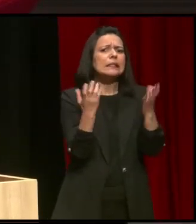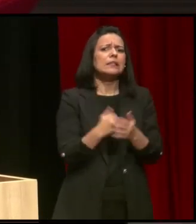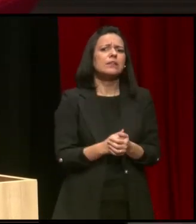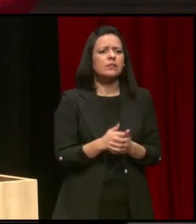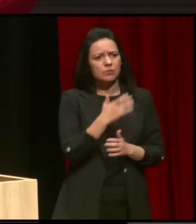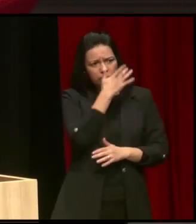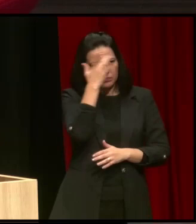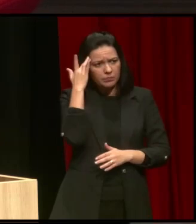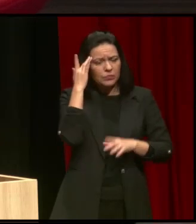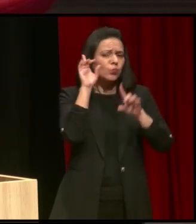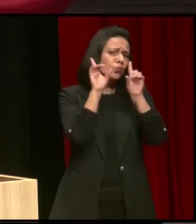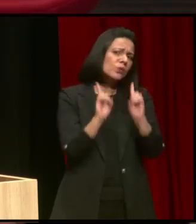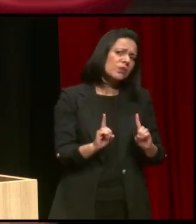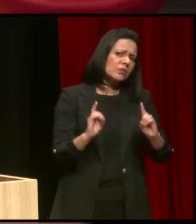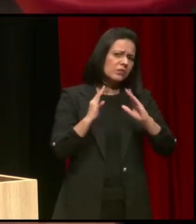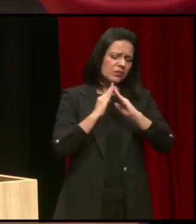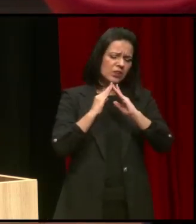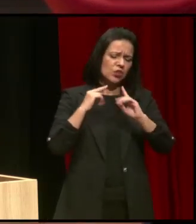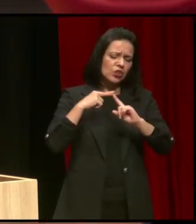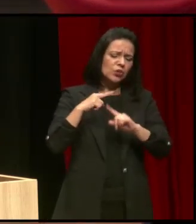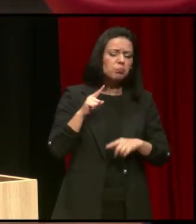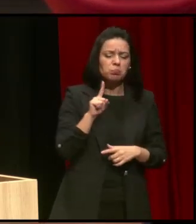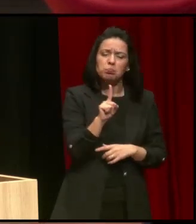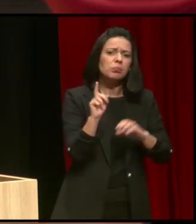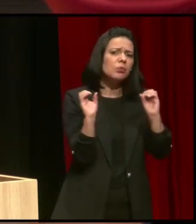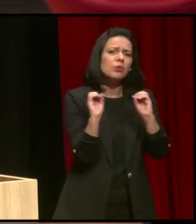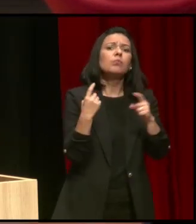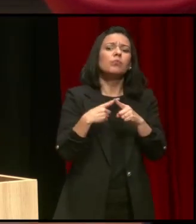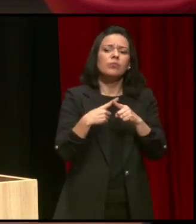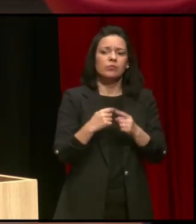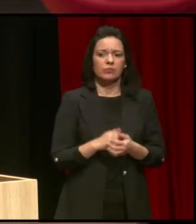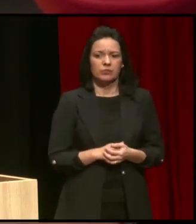pessoas deficientes não vão na igreja? Já pensaram sobre isso?